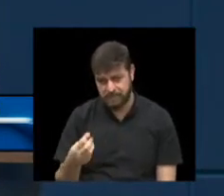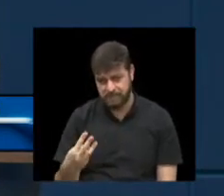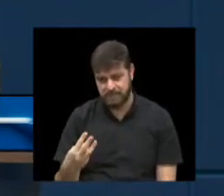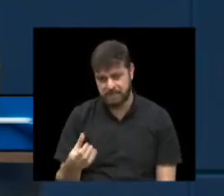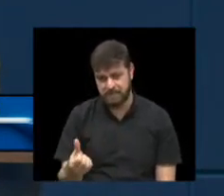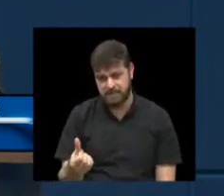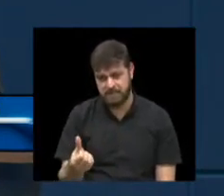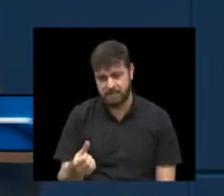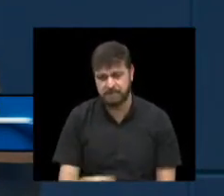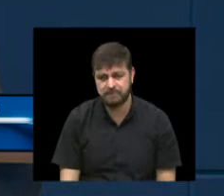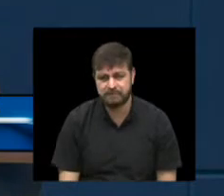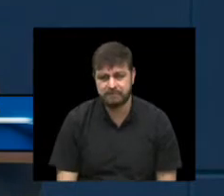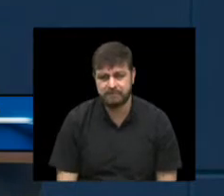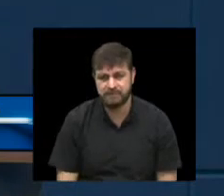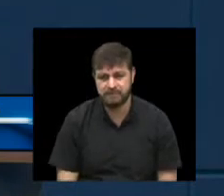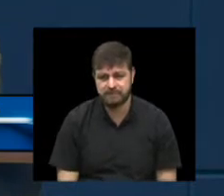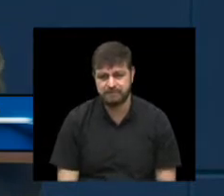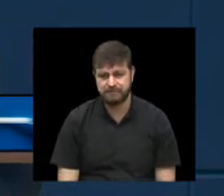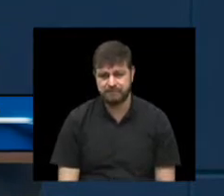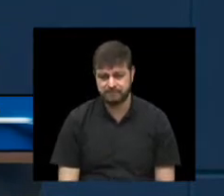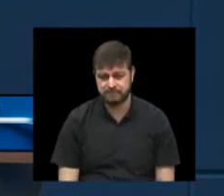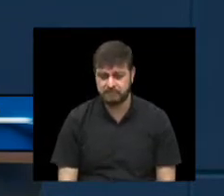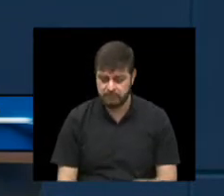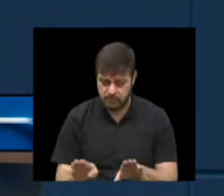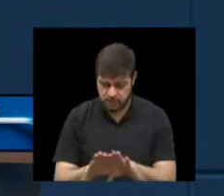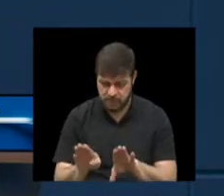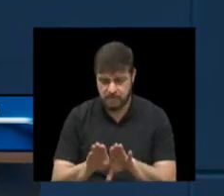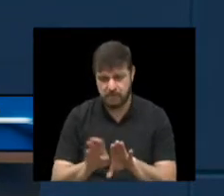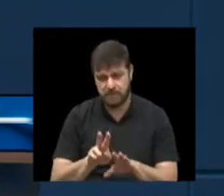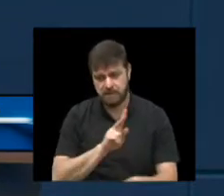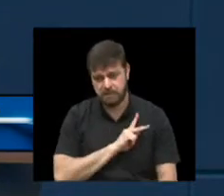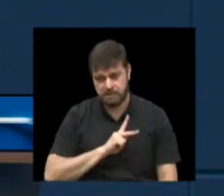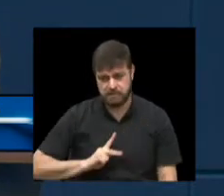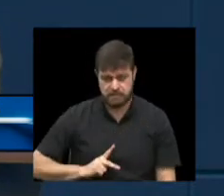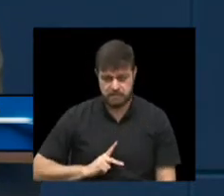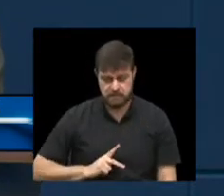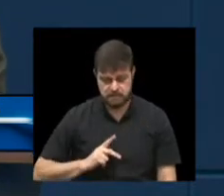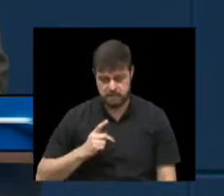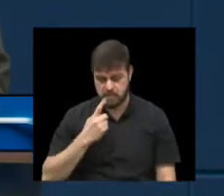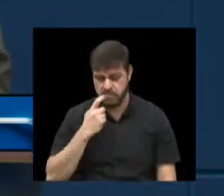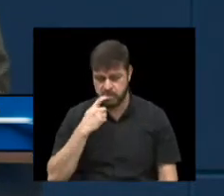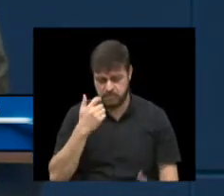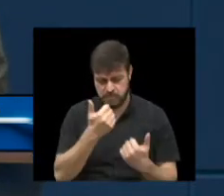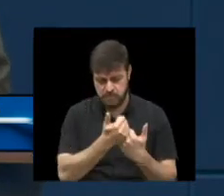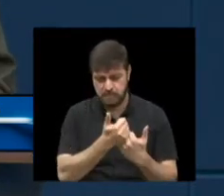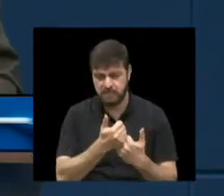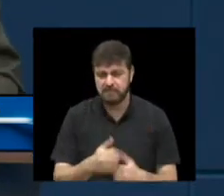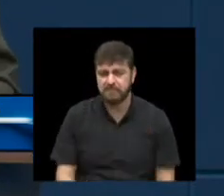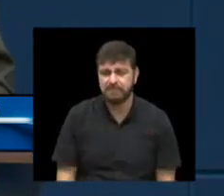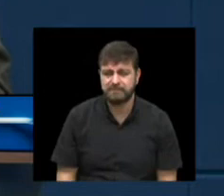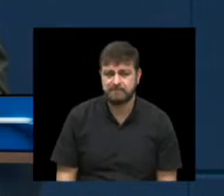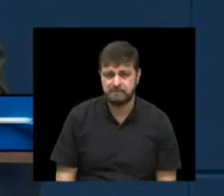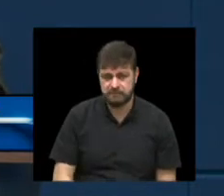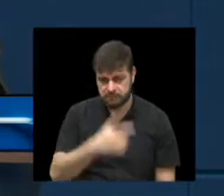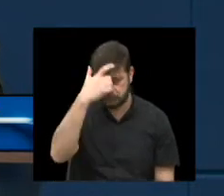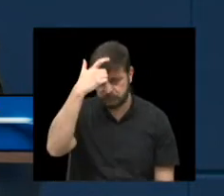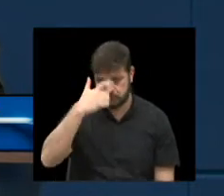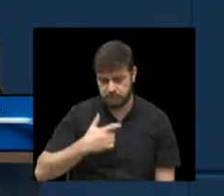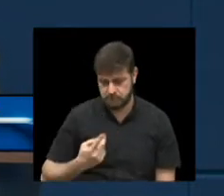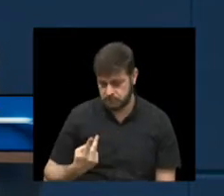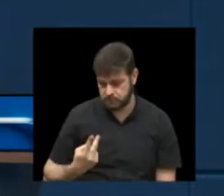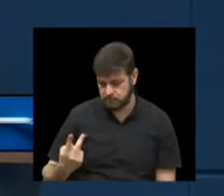99924-8636. Além disso, senhor presidente Gilberto Vermelho, eu, junto com o